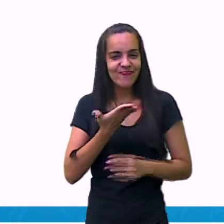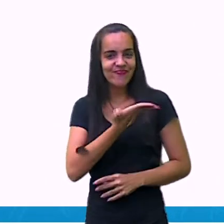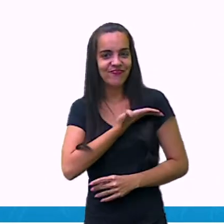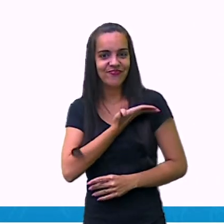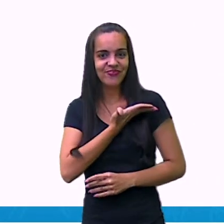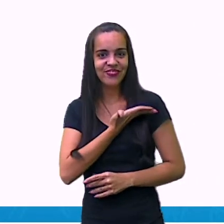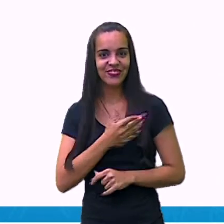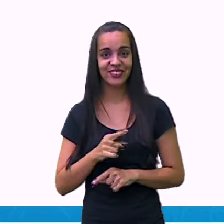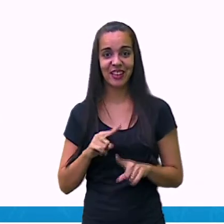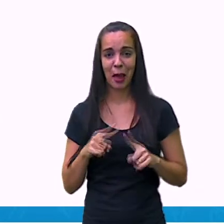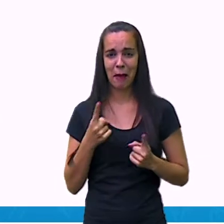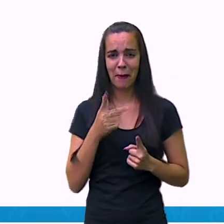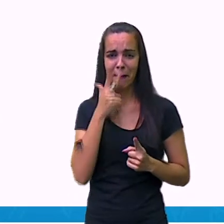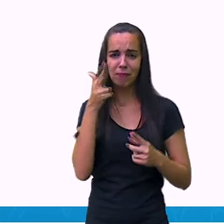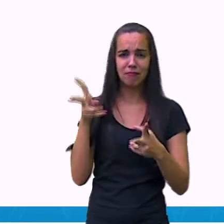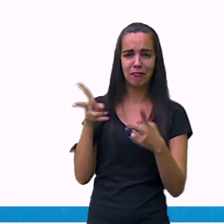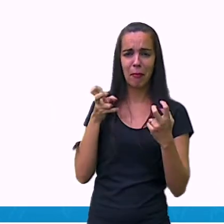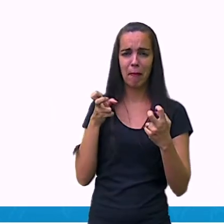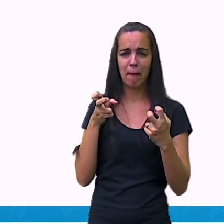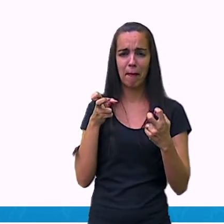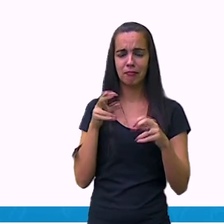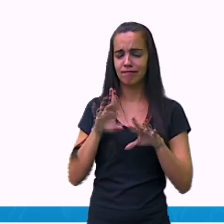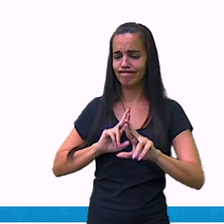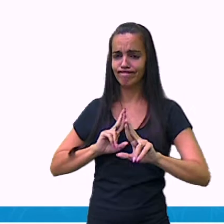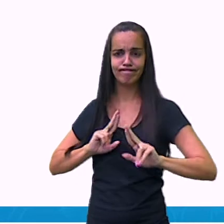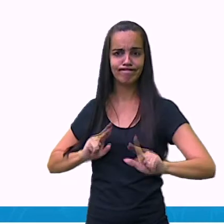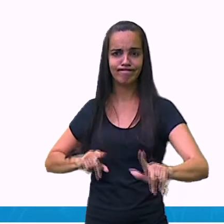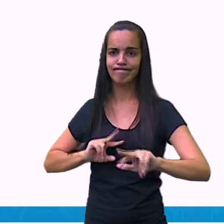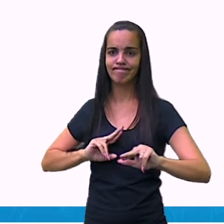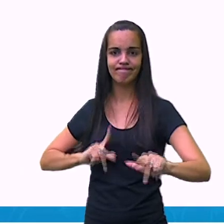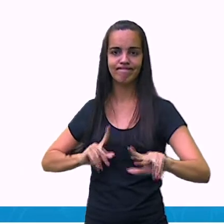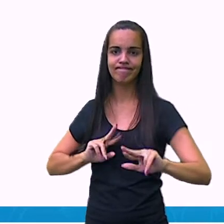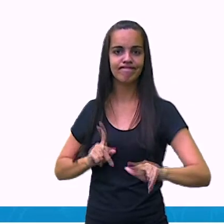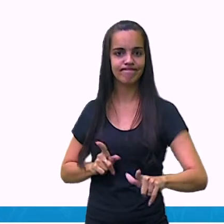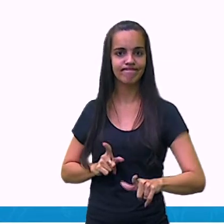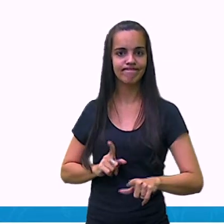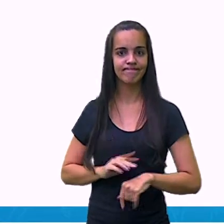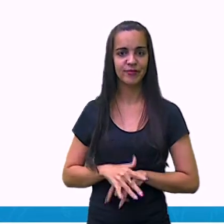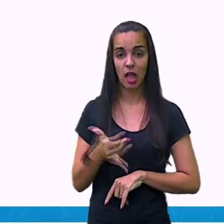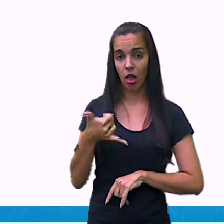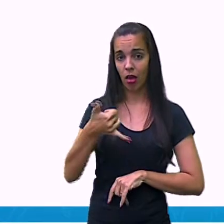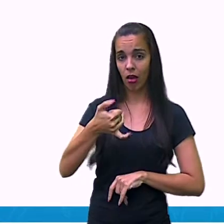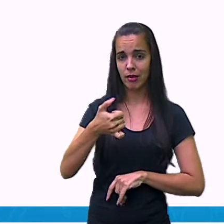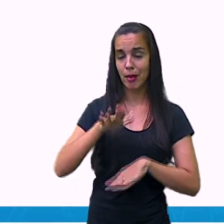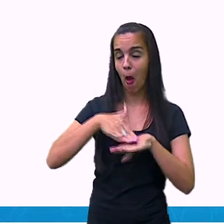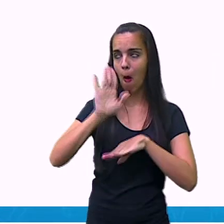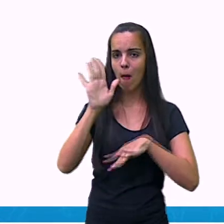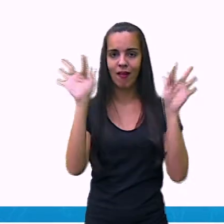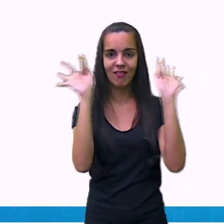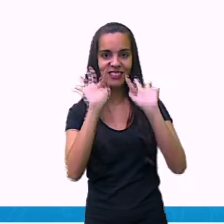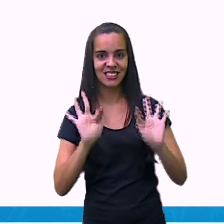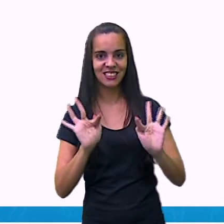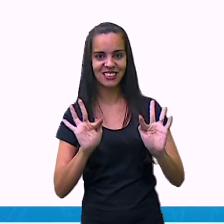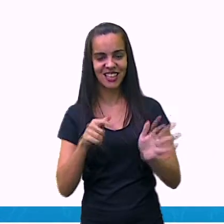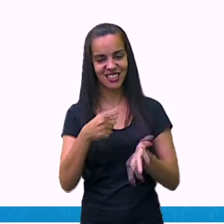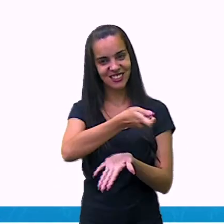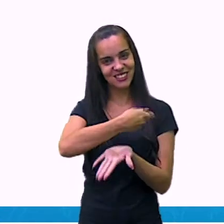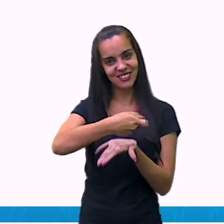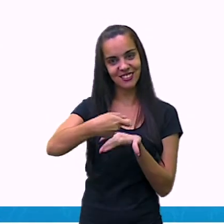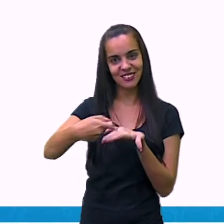amiga, mas percebeu que eram bem diferentes. Canetas são mais